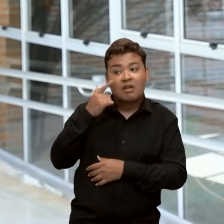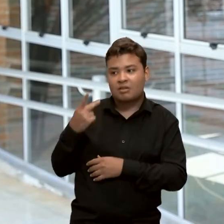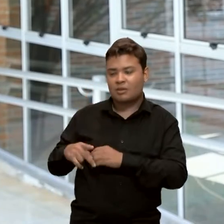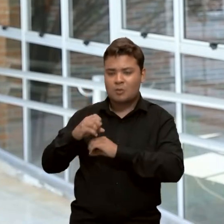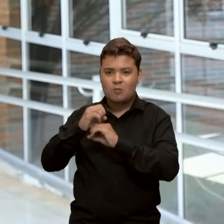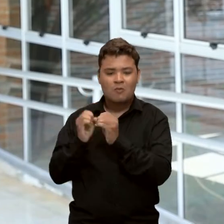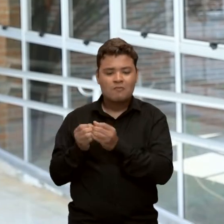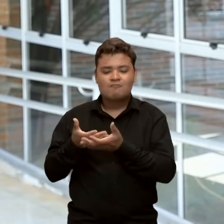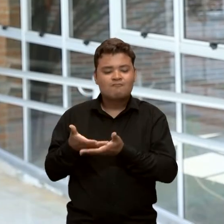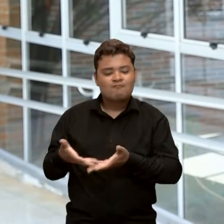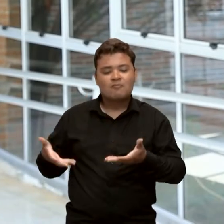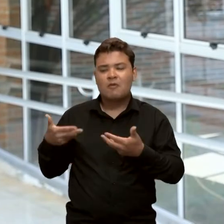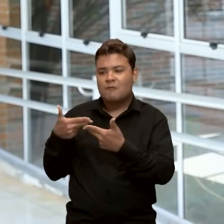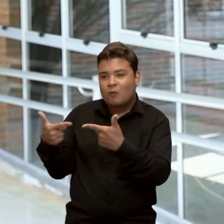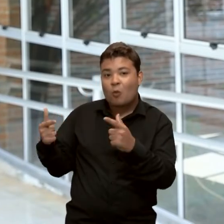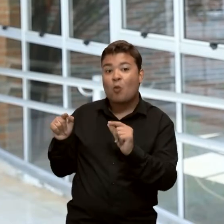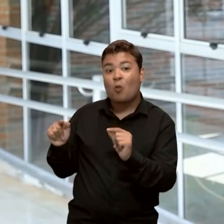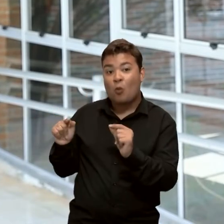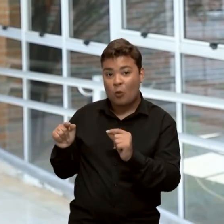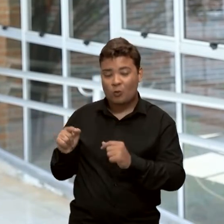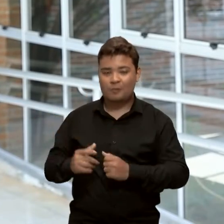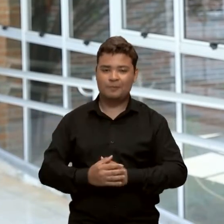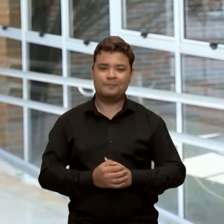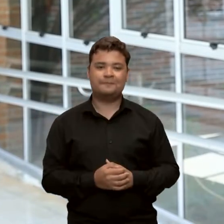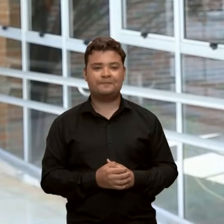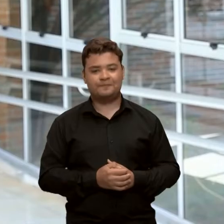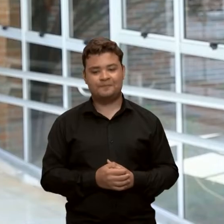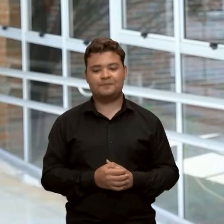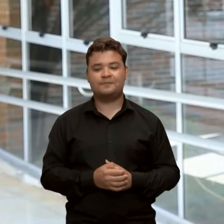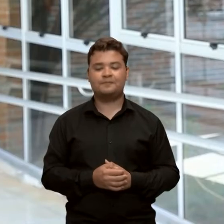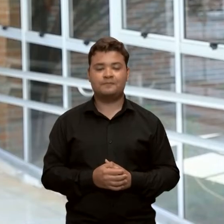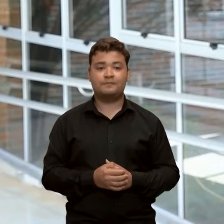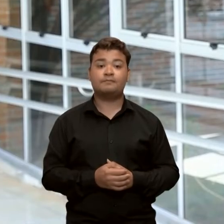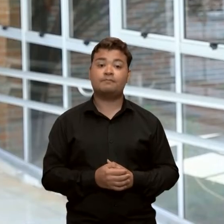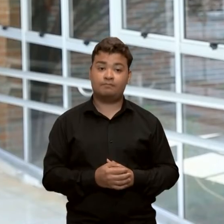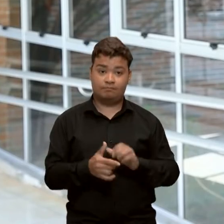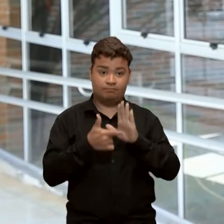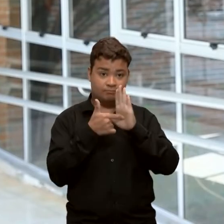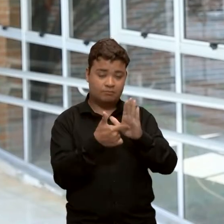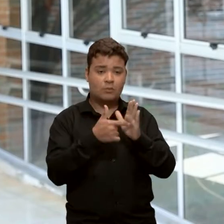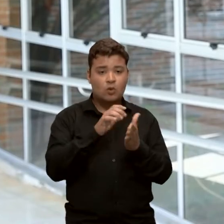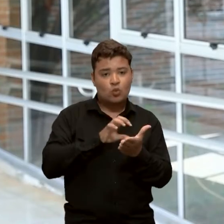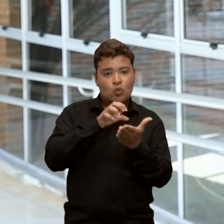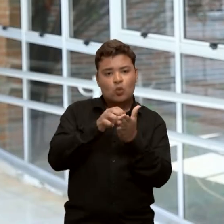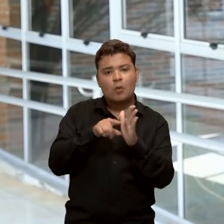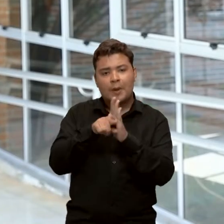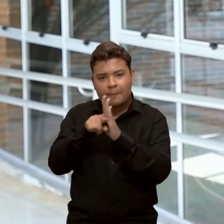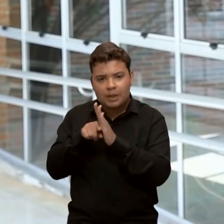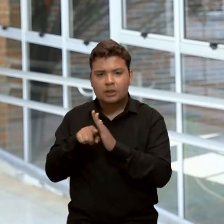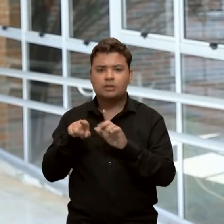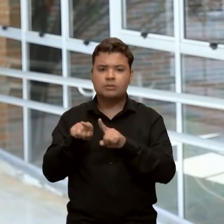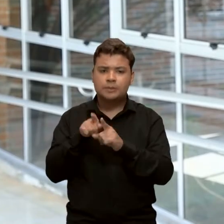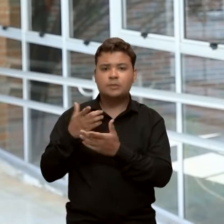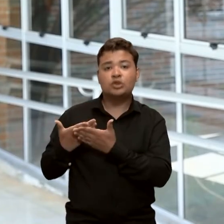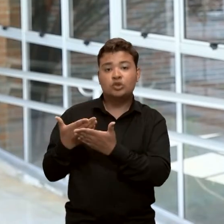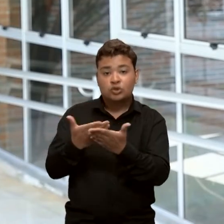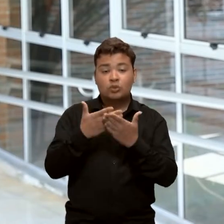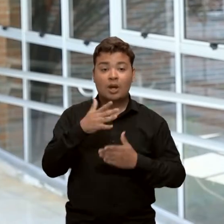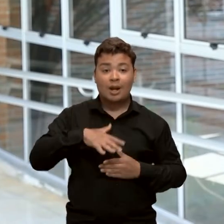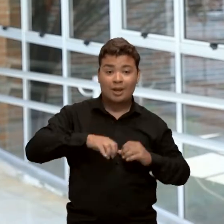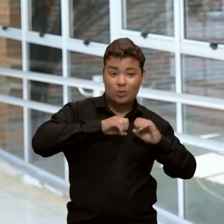rolando aqui na universidade? Eu já começo falando que o Núcleo de Pesquisas e Estudos em Educação em